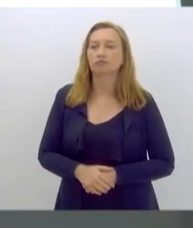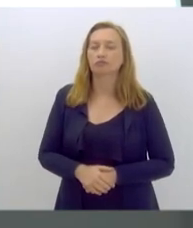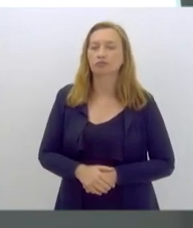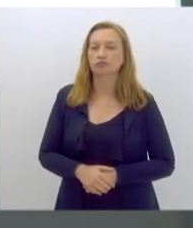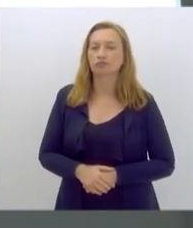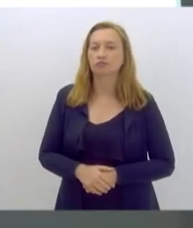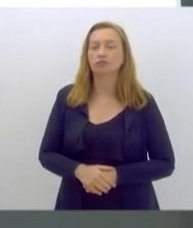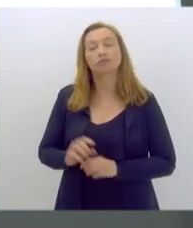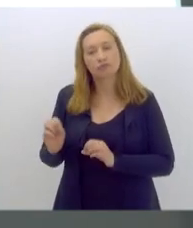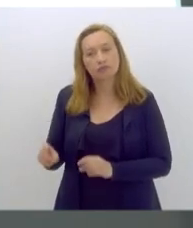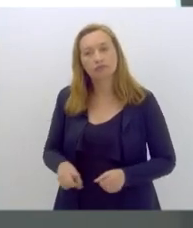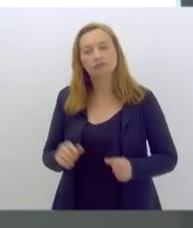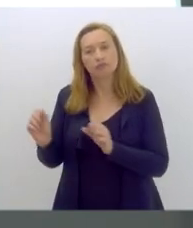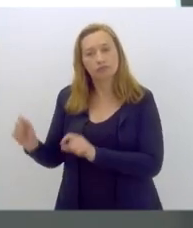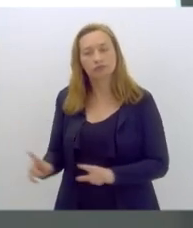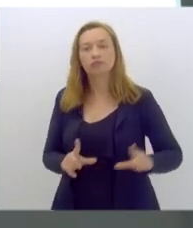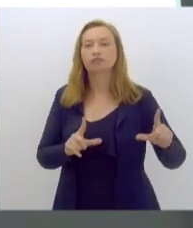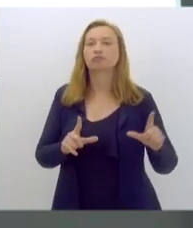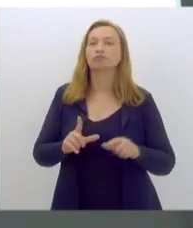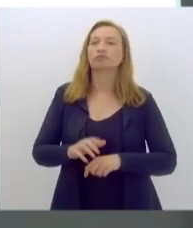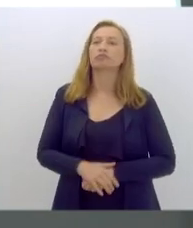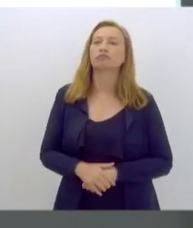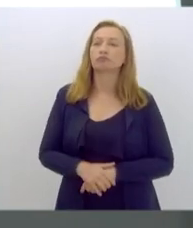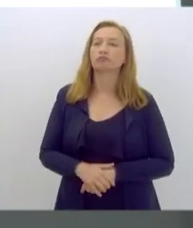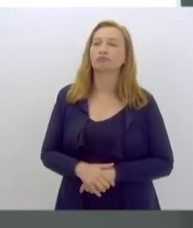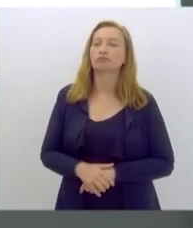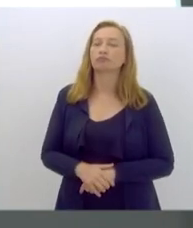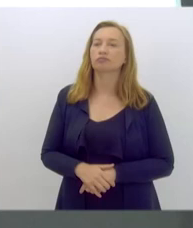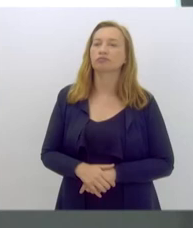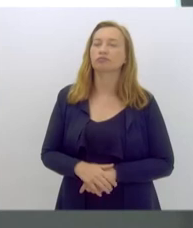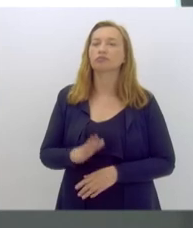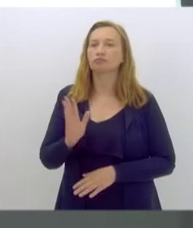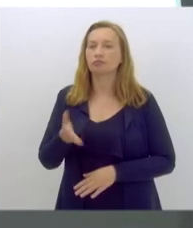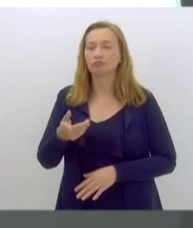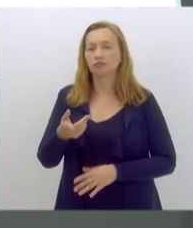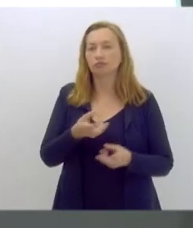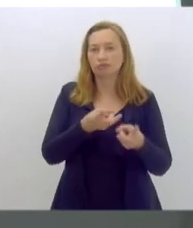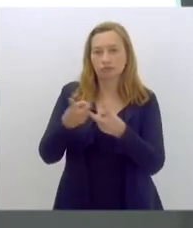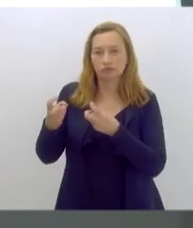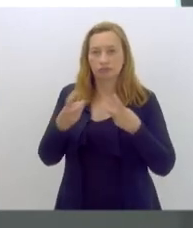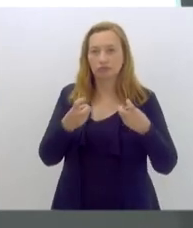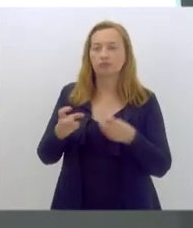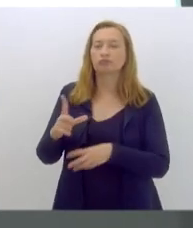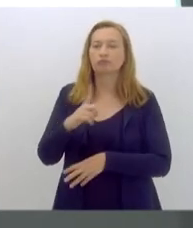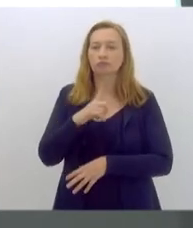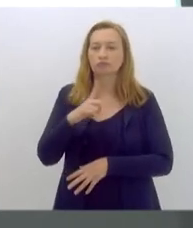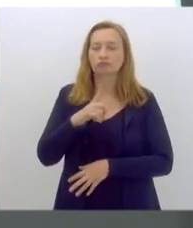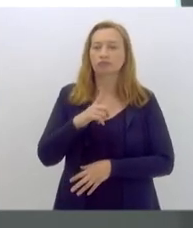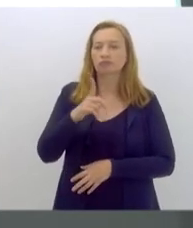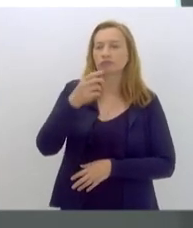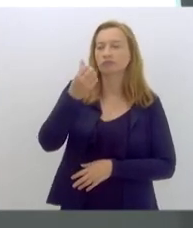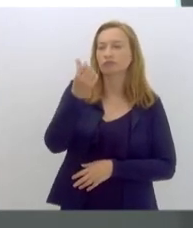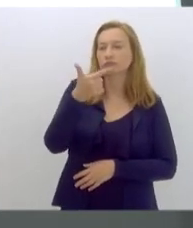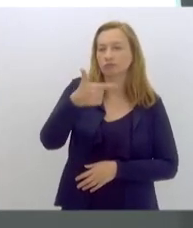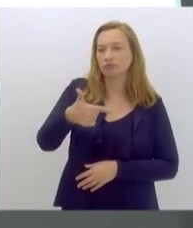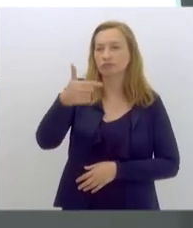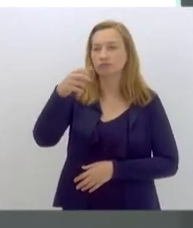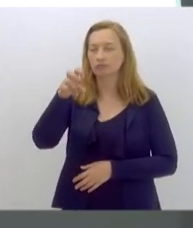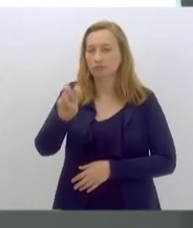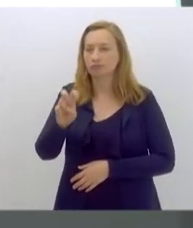passa o seguinte é a decomposição dos royalties como nós vimos nós temos 25.9